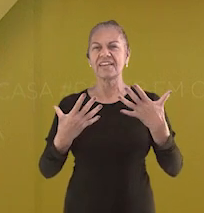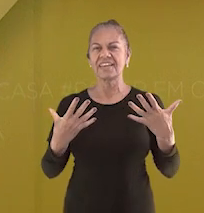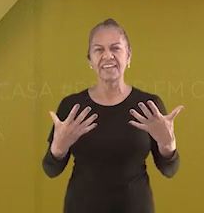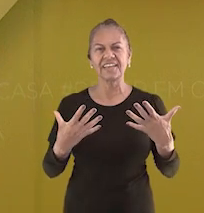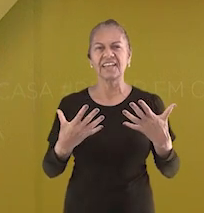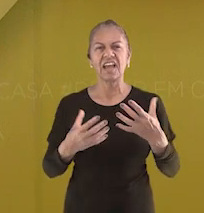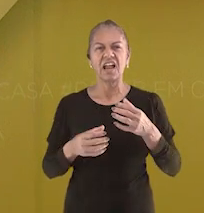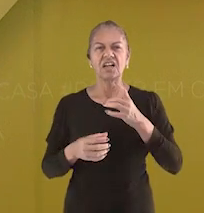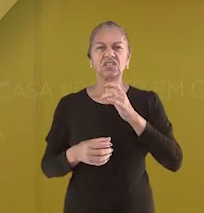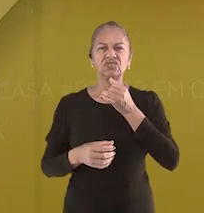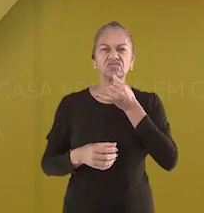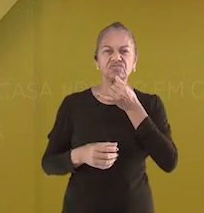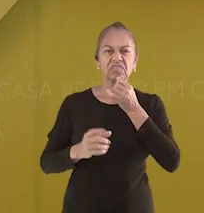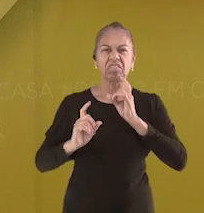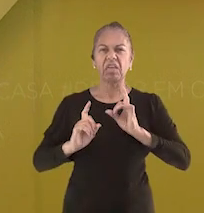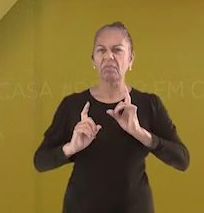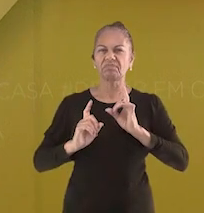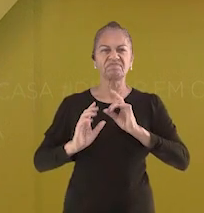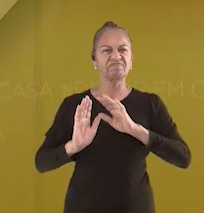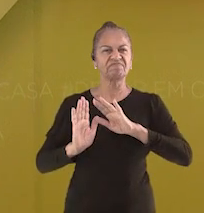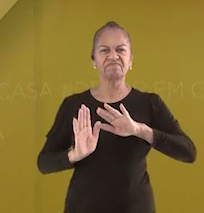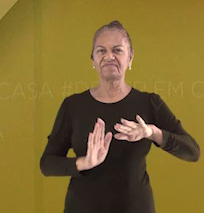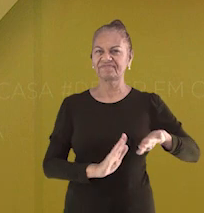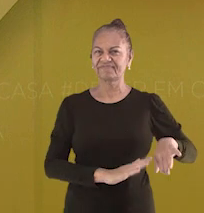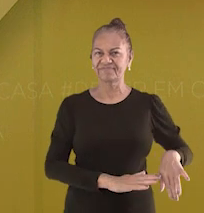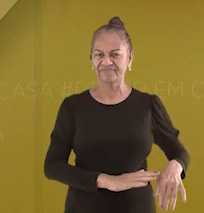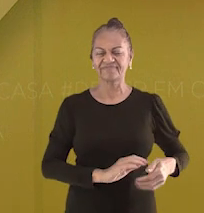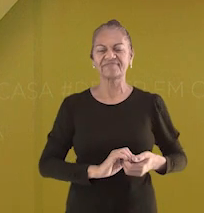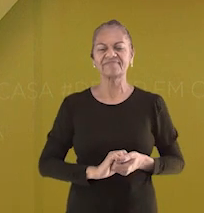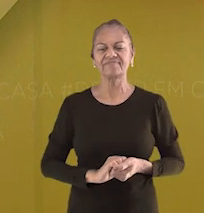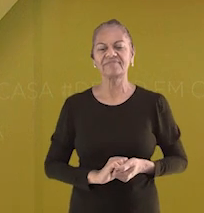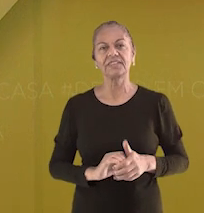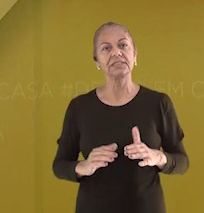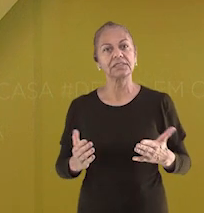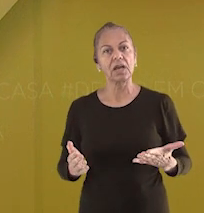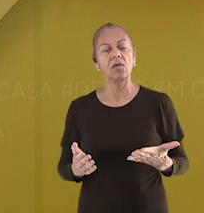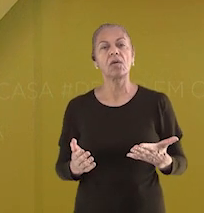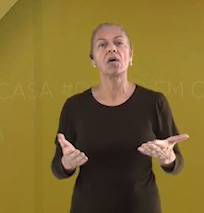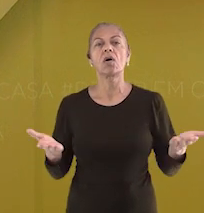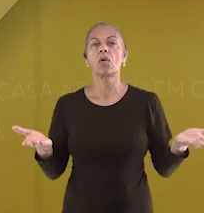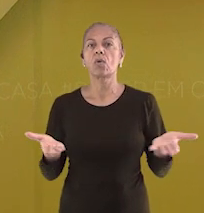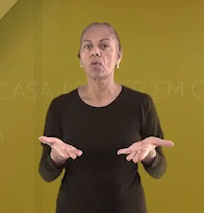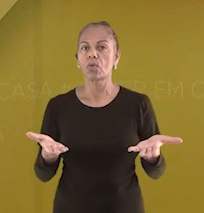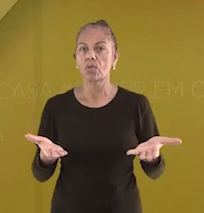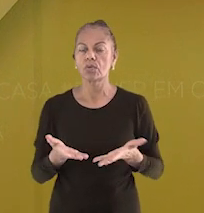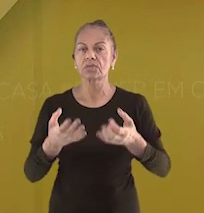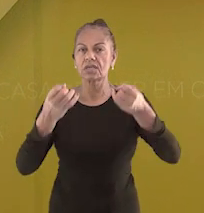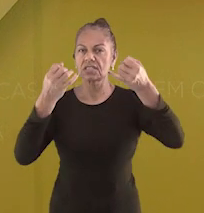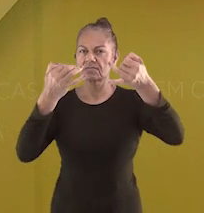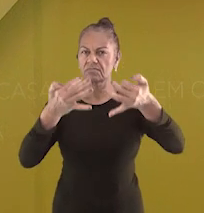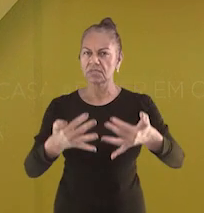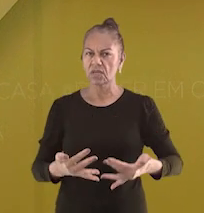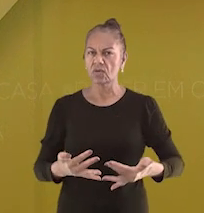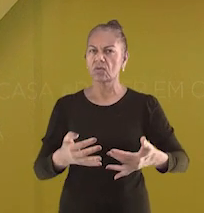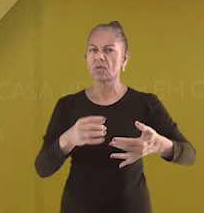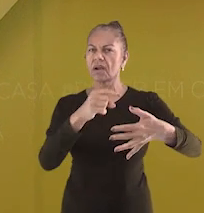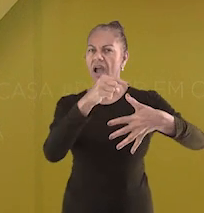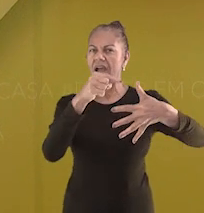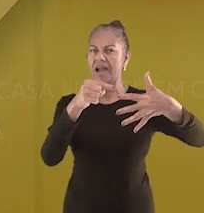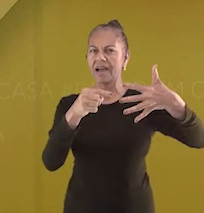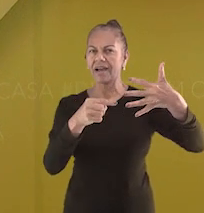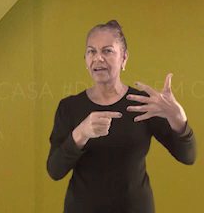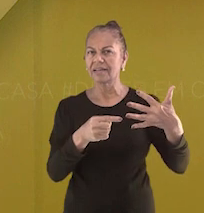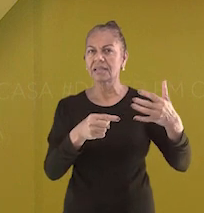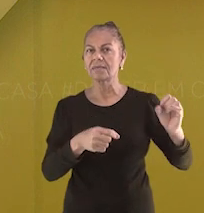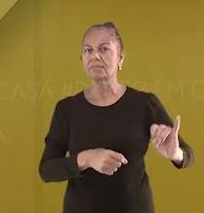depressão. Queridos estudantes, podemos observar, diante de todas as explicações, o quanto é importante para a saúde a